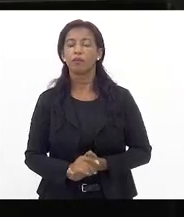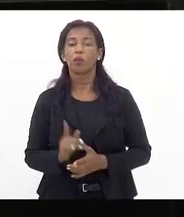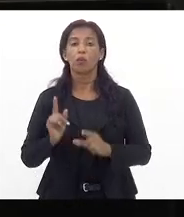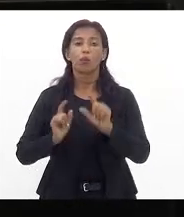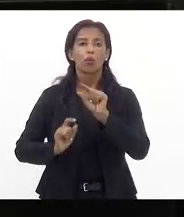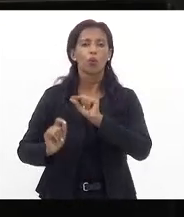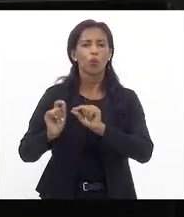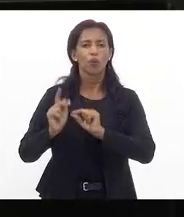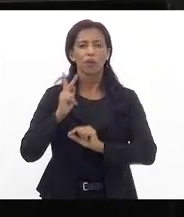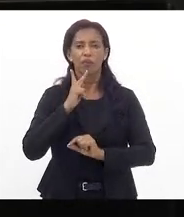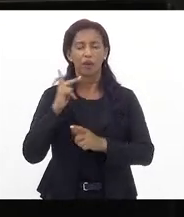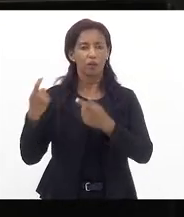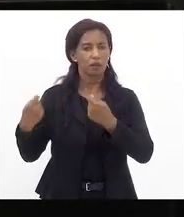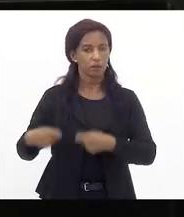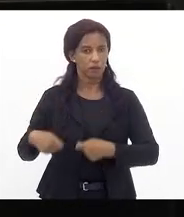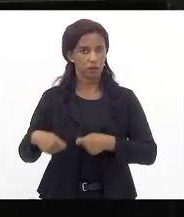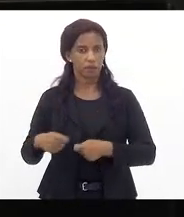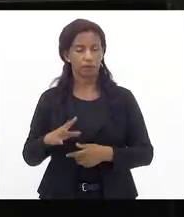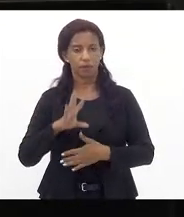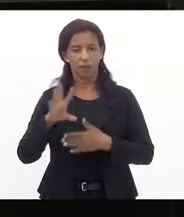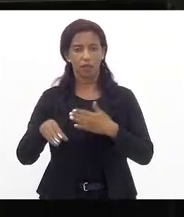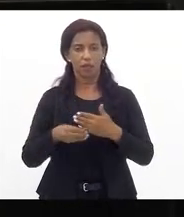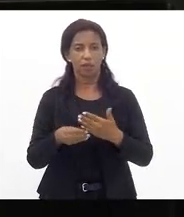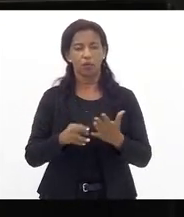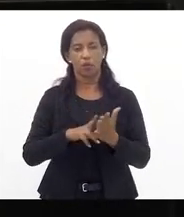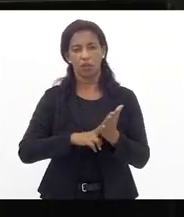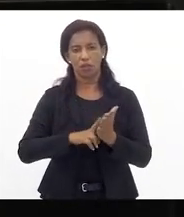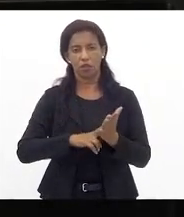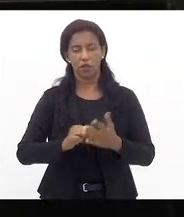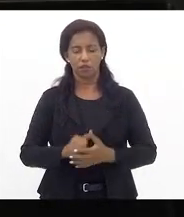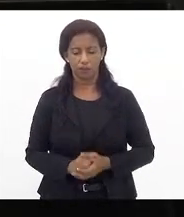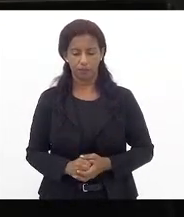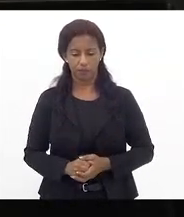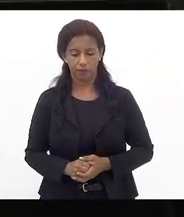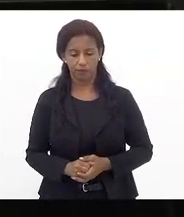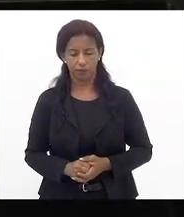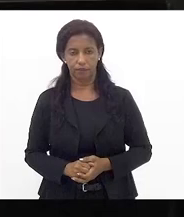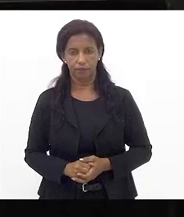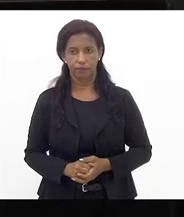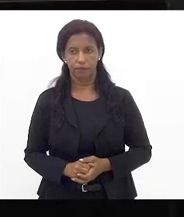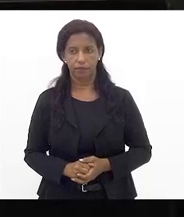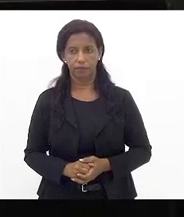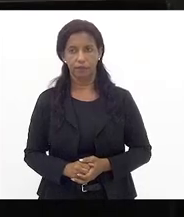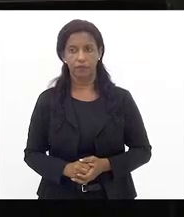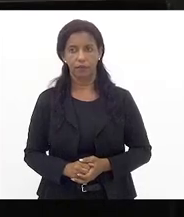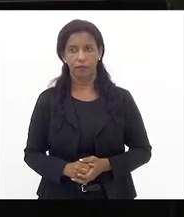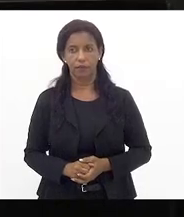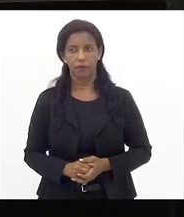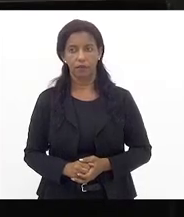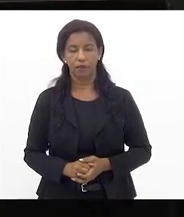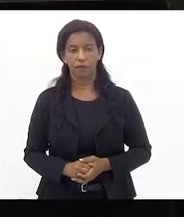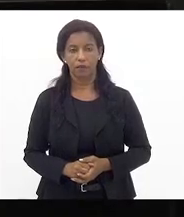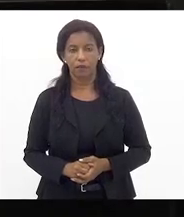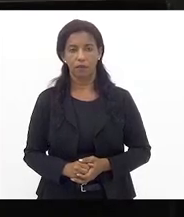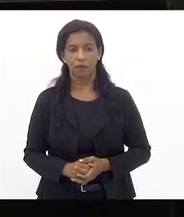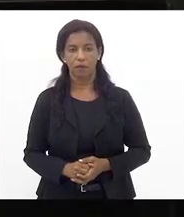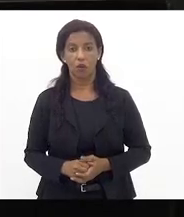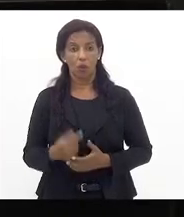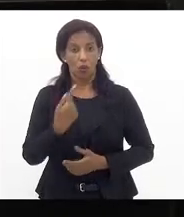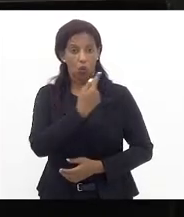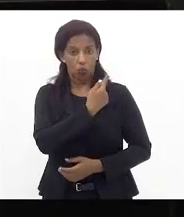diz a necessidade da adesão do regime. Em contrapartida, os governadores